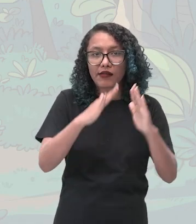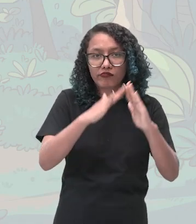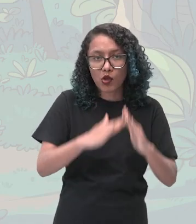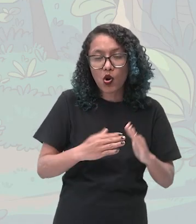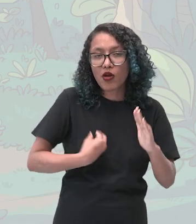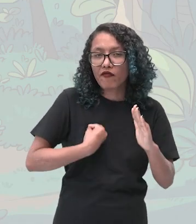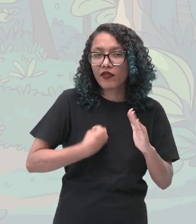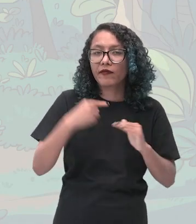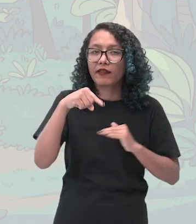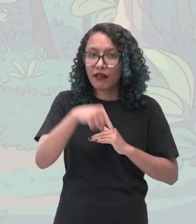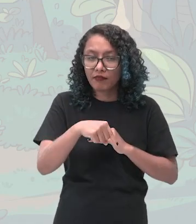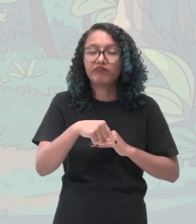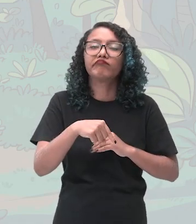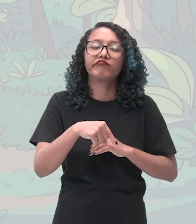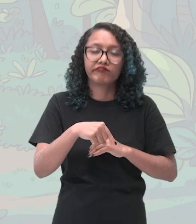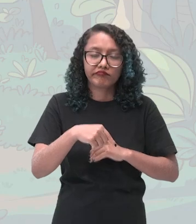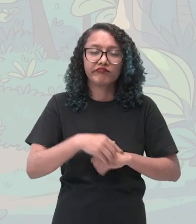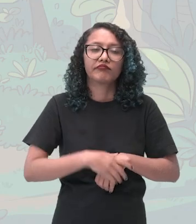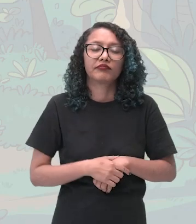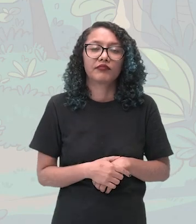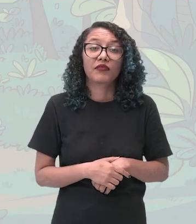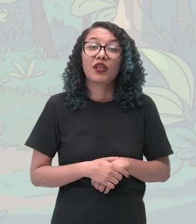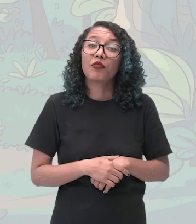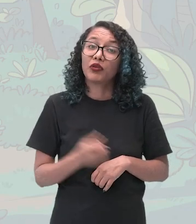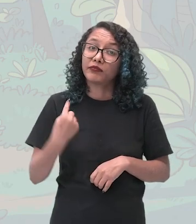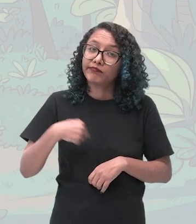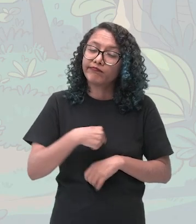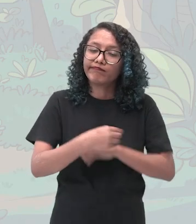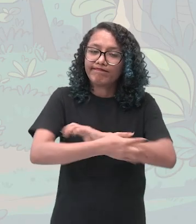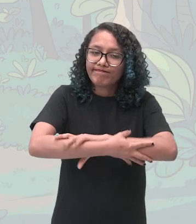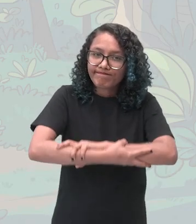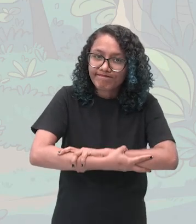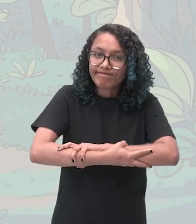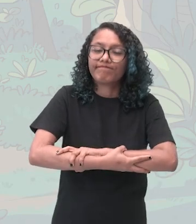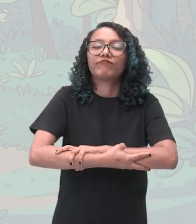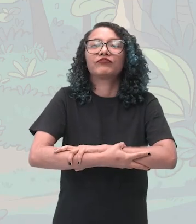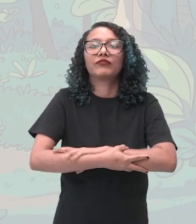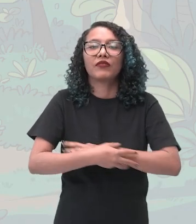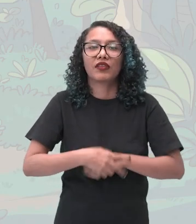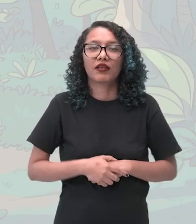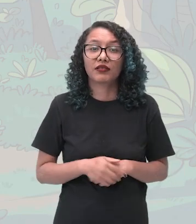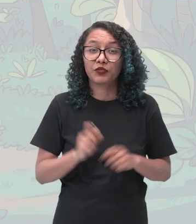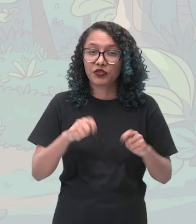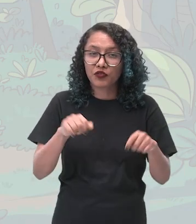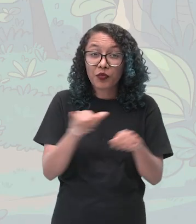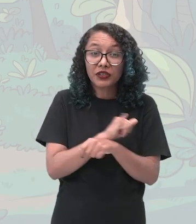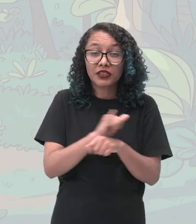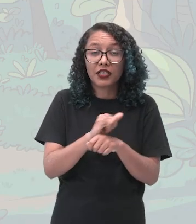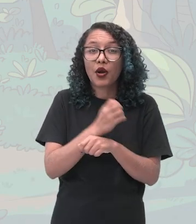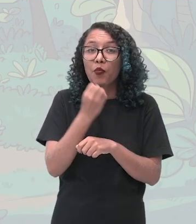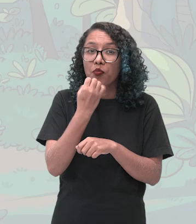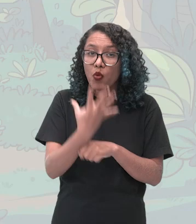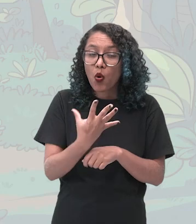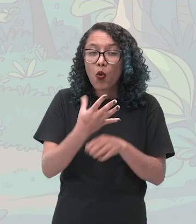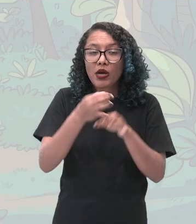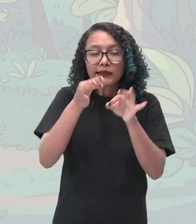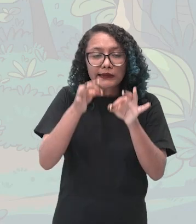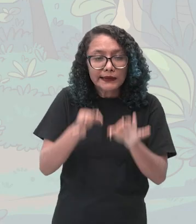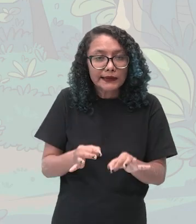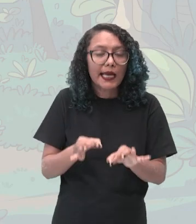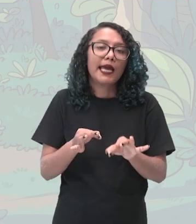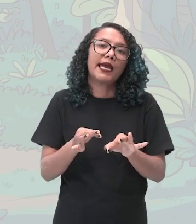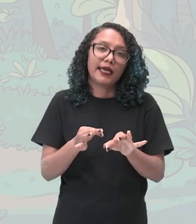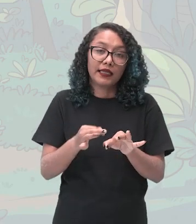juntos para nós termos uma abordagem mais justa, mais sustentável para a conservação